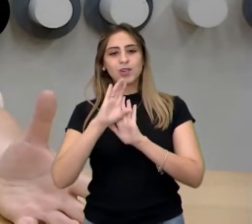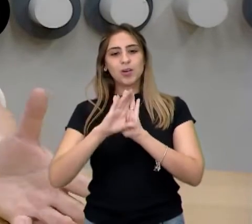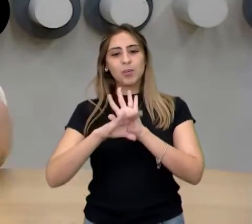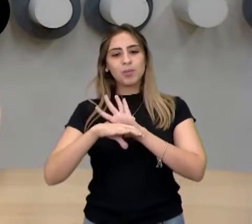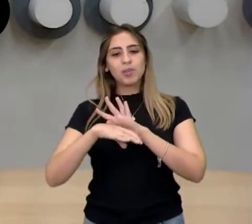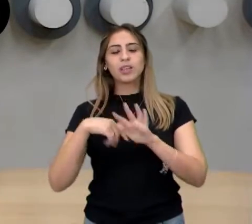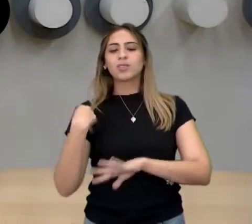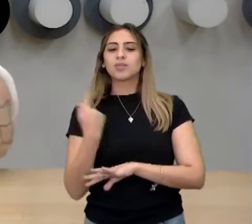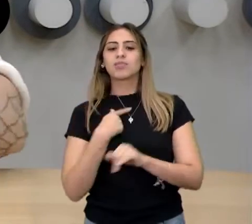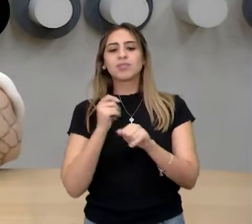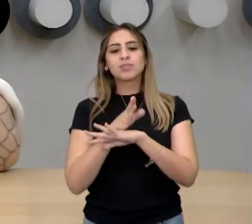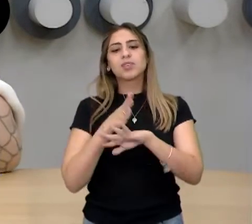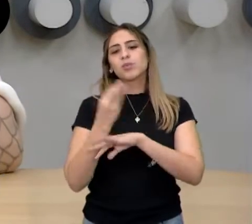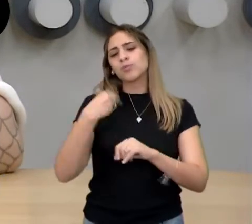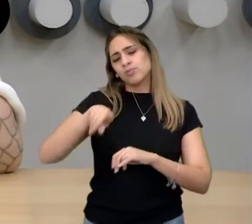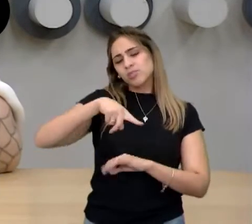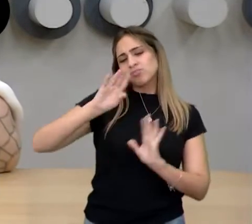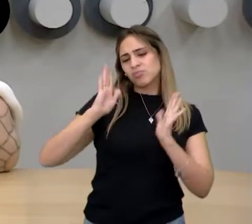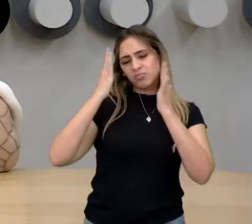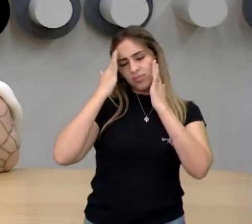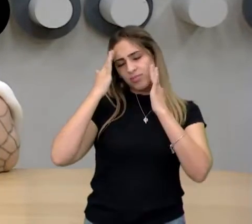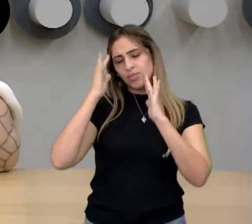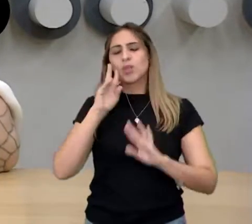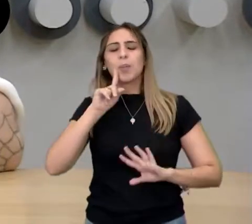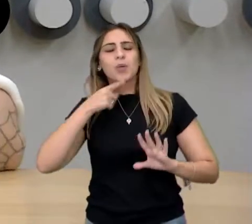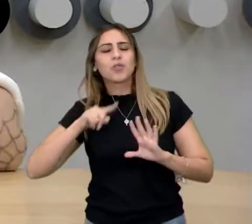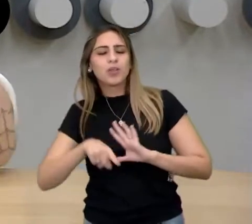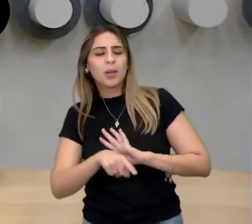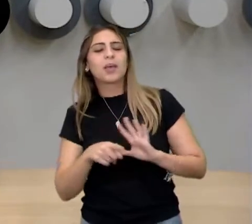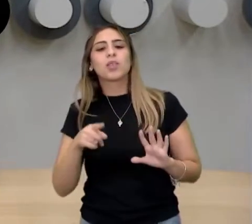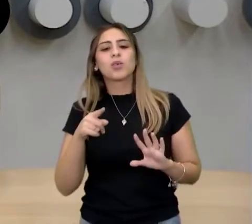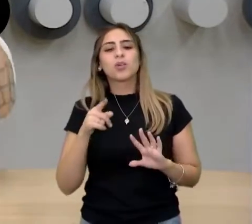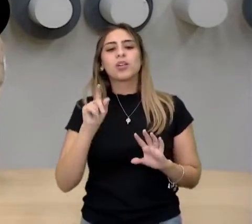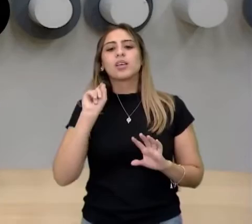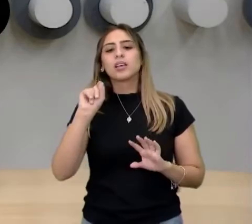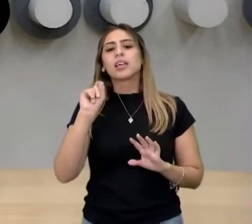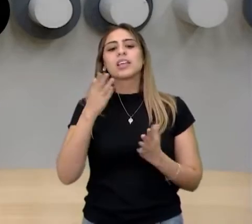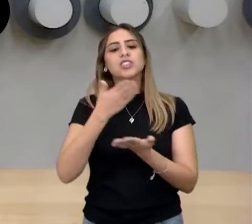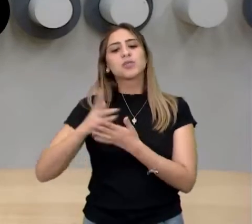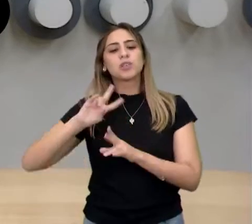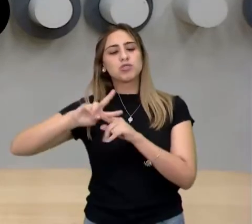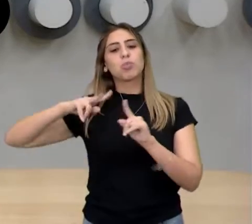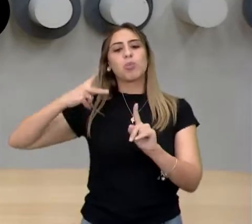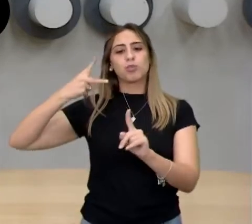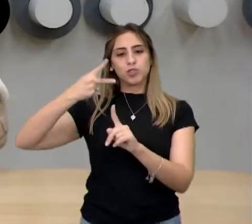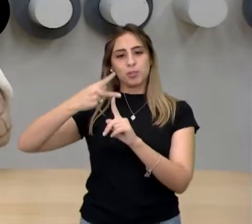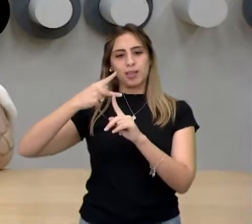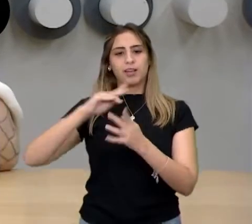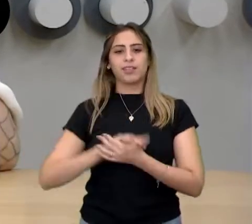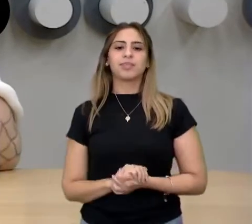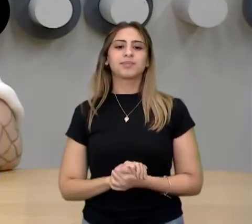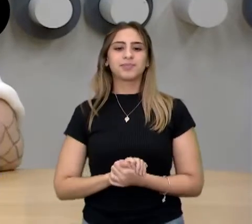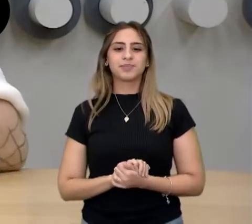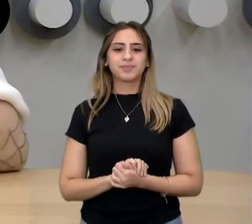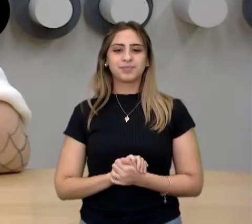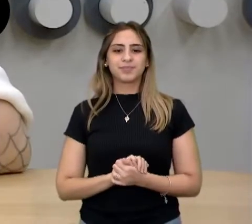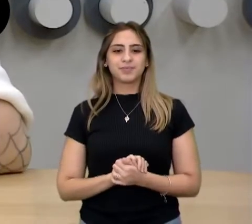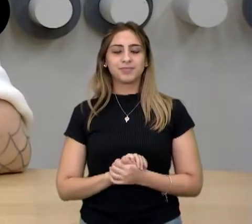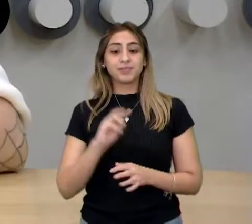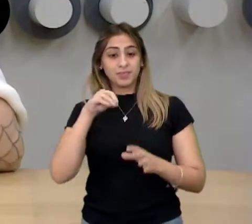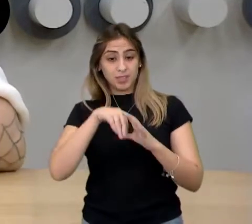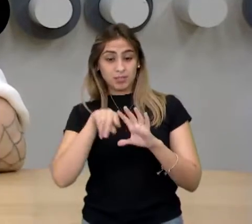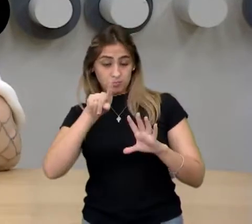faz parte, como vocês já sabem, do aprofundamento Quem Divide Multiplica. E dentro